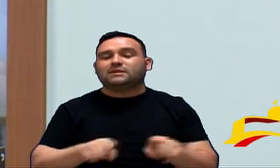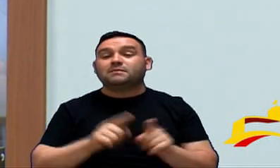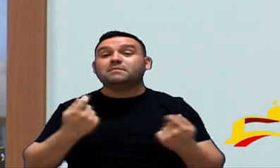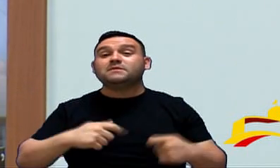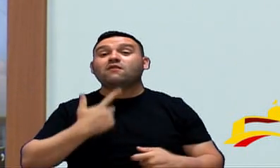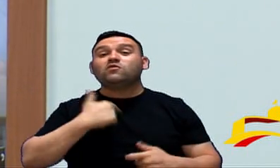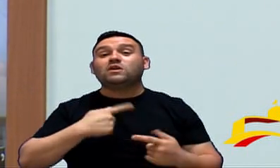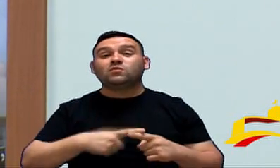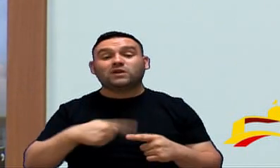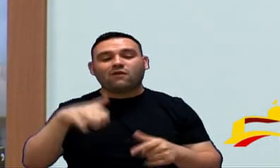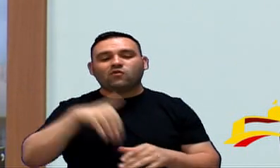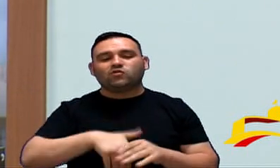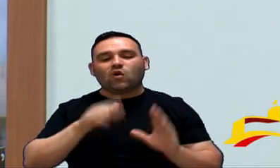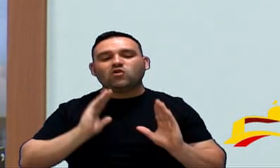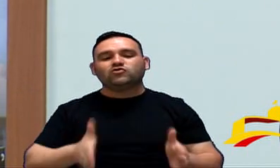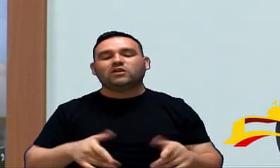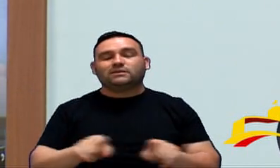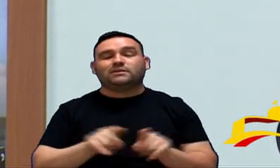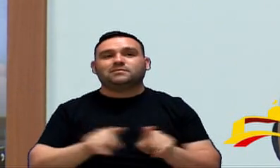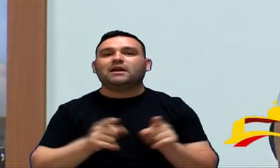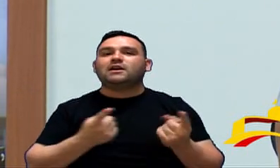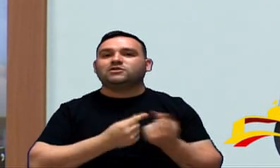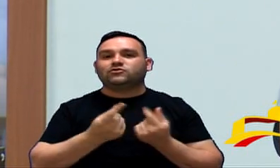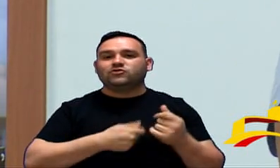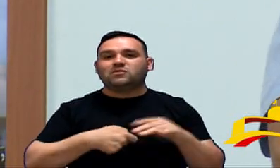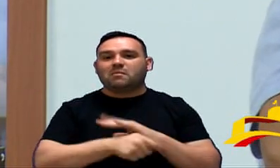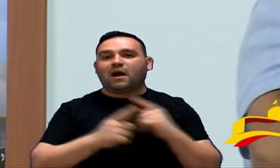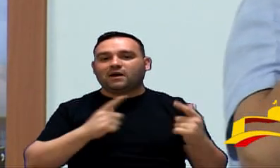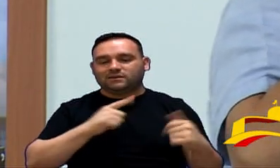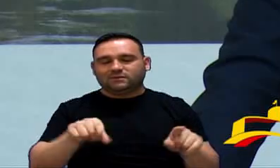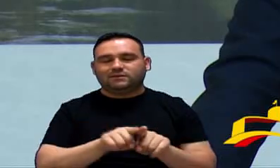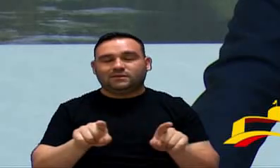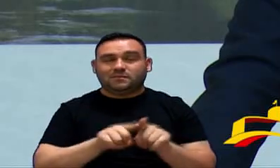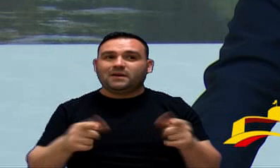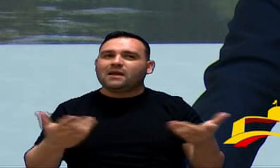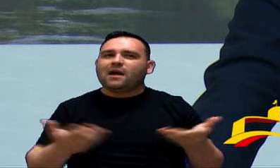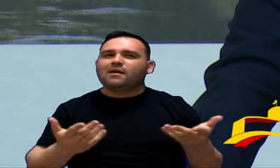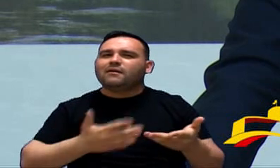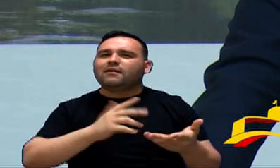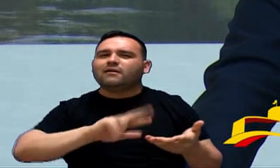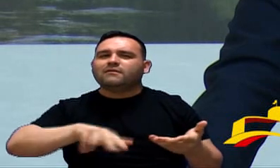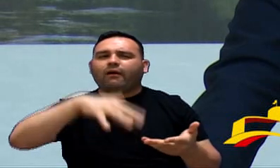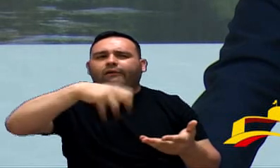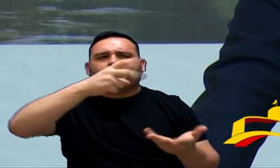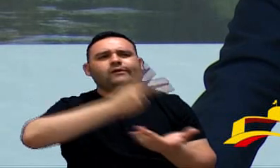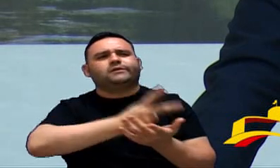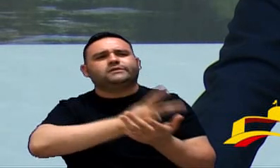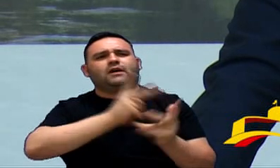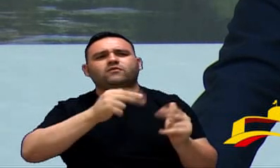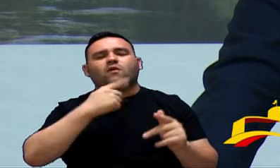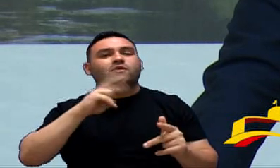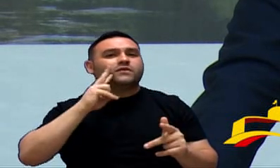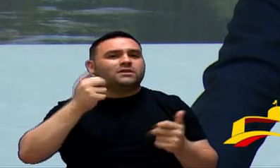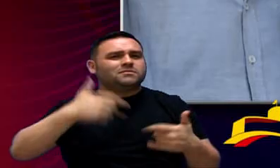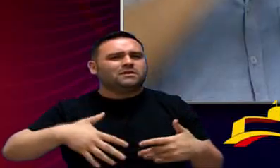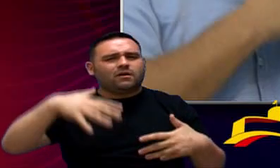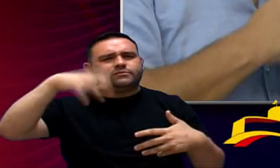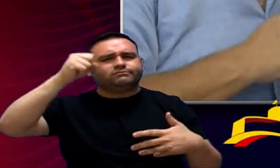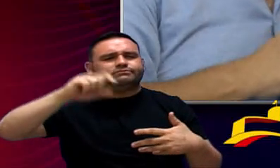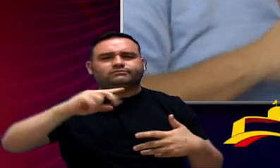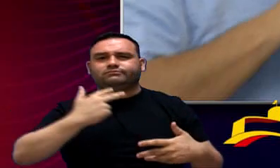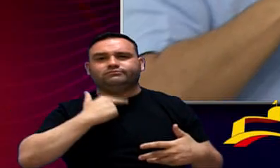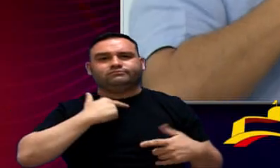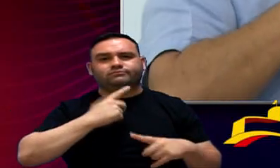ter vontade, porque nós votamos já isso aí. E ter o dinheiro para implantar. É o requalifica. E não ficar nessa escuridão que nós estamos aqui, que nem o Vitão falou, uma escuridão